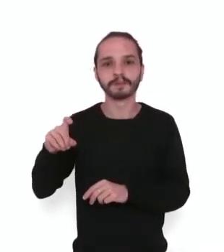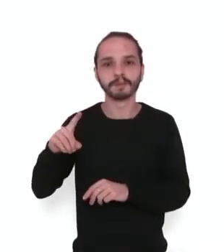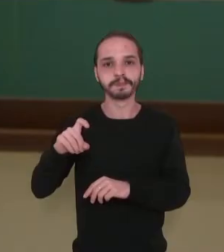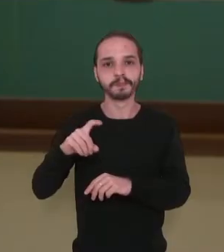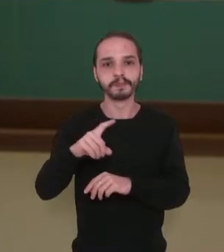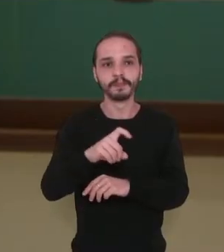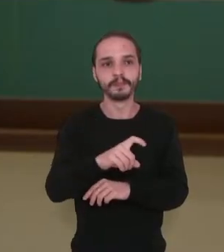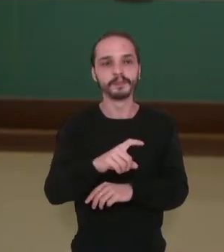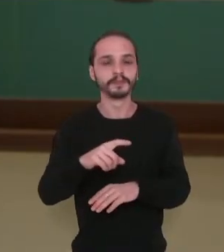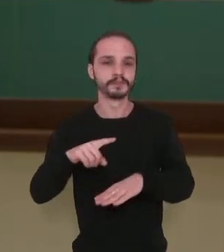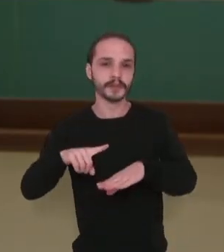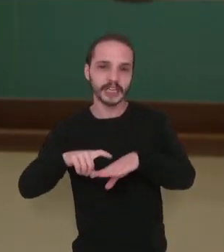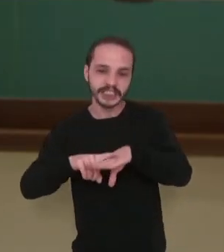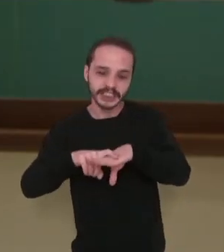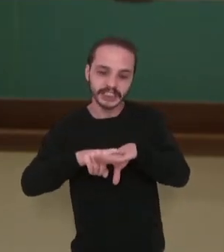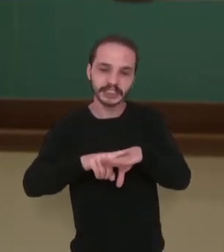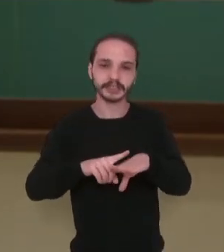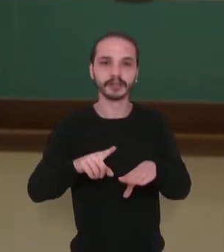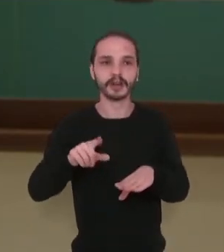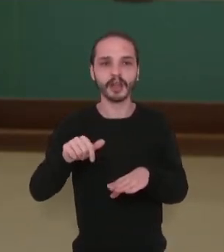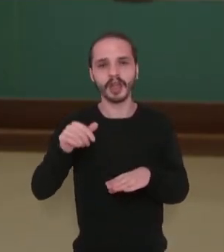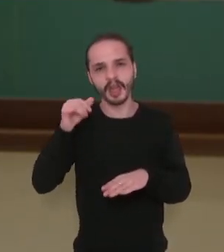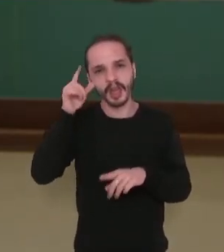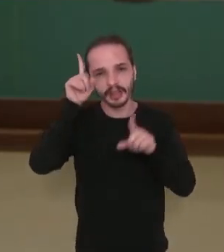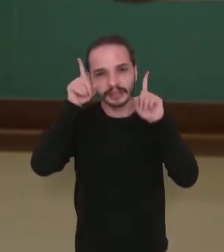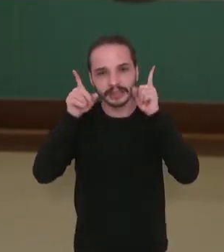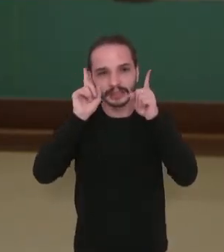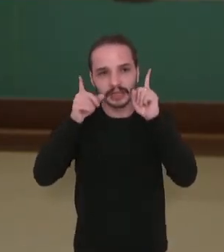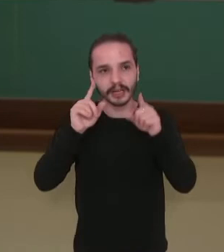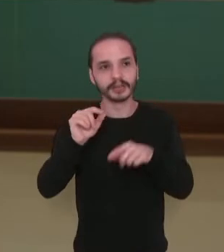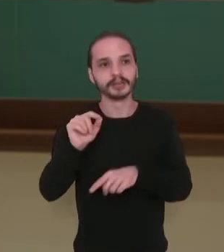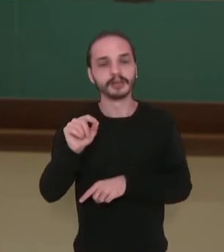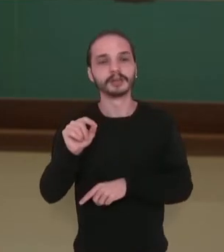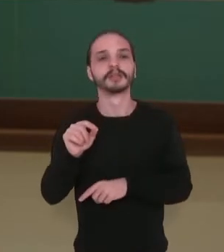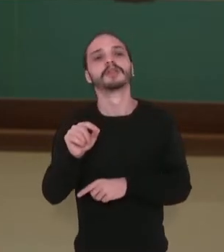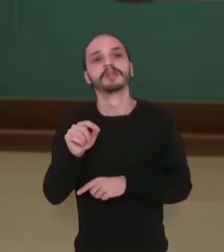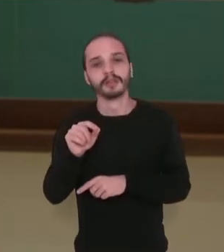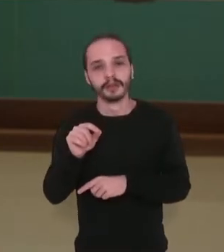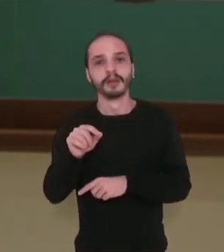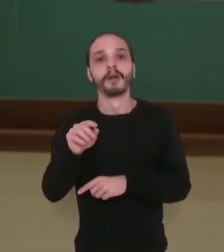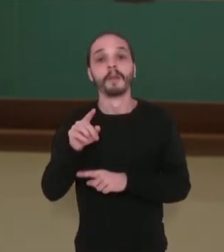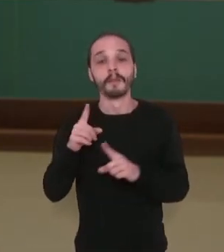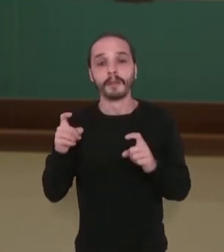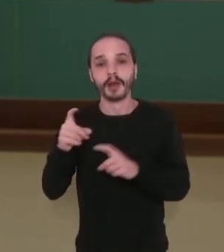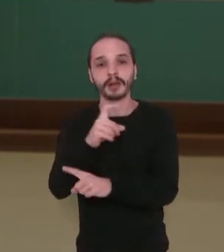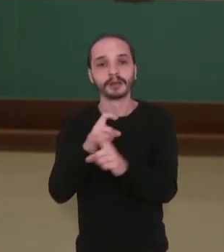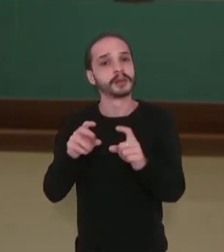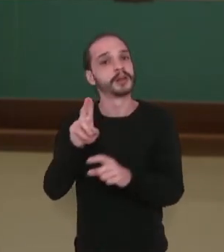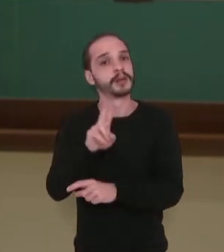chamam-se de pragas, né? Por esses insetos aqui, ó. Certo? Então as bactérias são